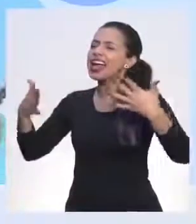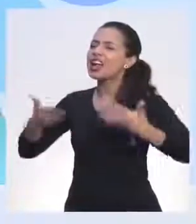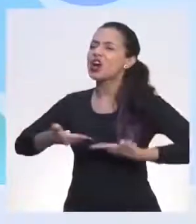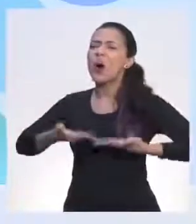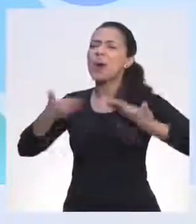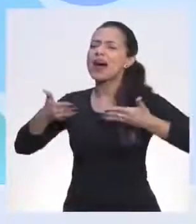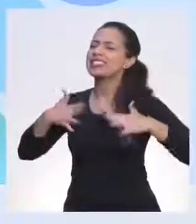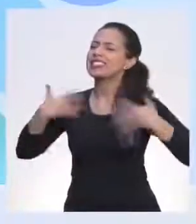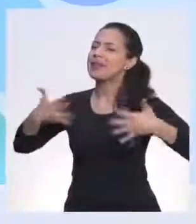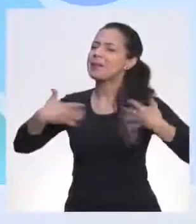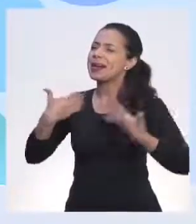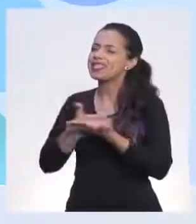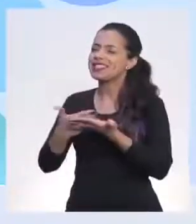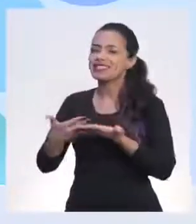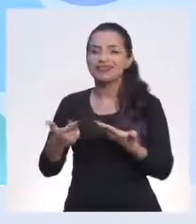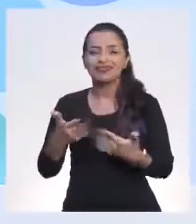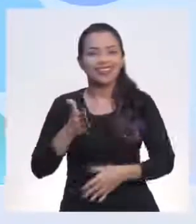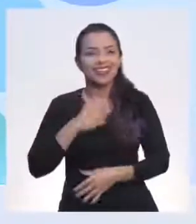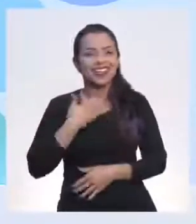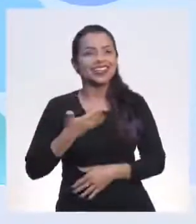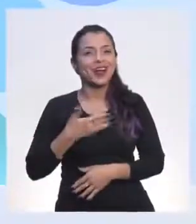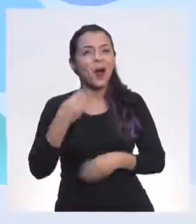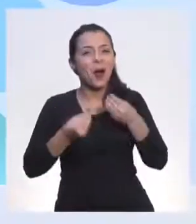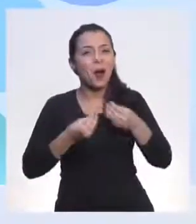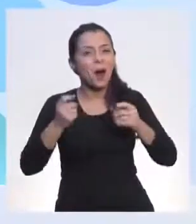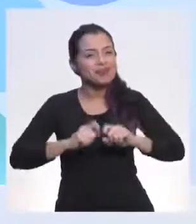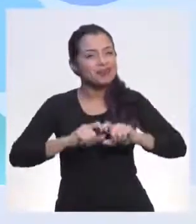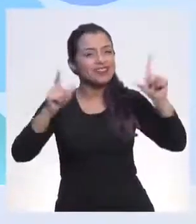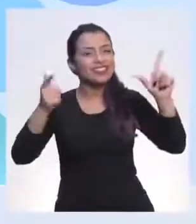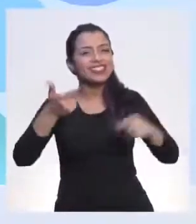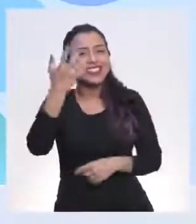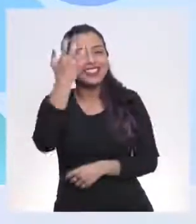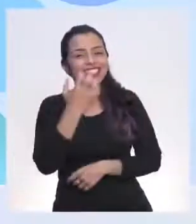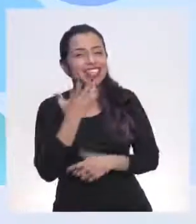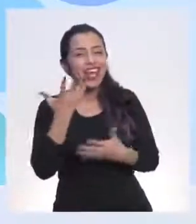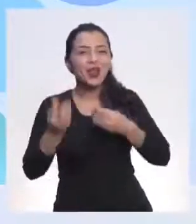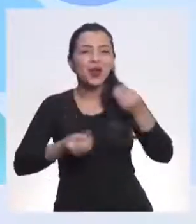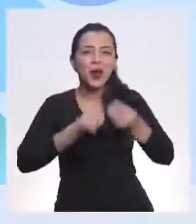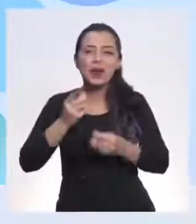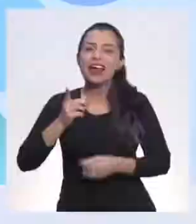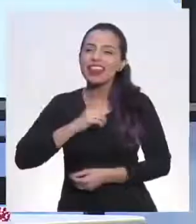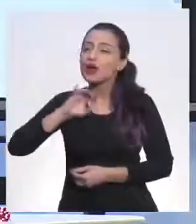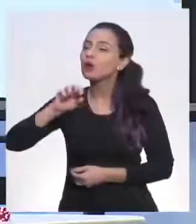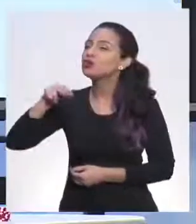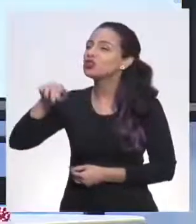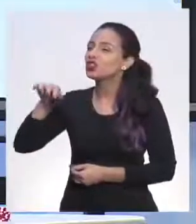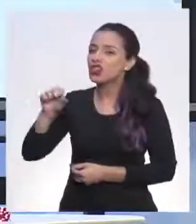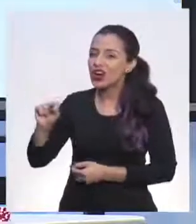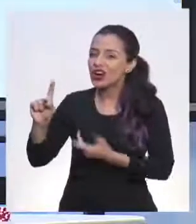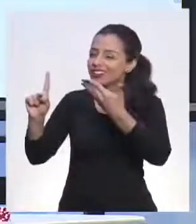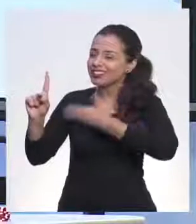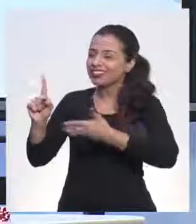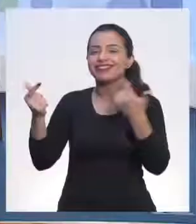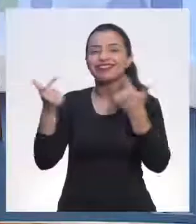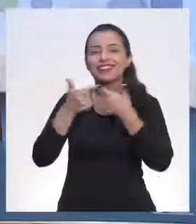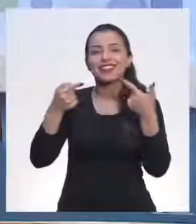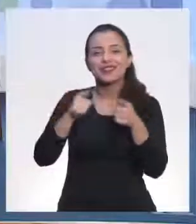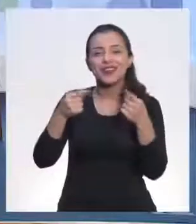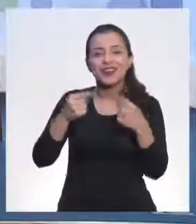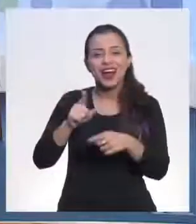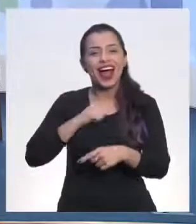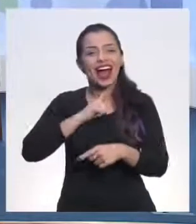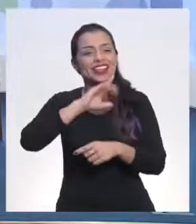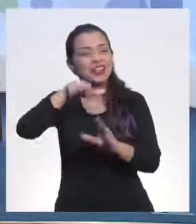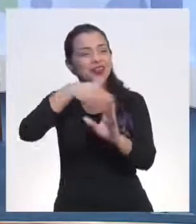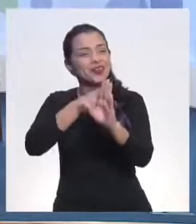aula nessa animação. Gente, quem aguenta? Quem começa sério? Quem dá aula séria, que já não me bastasse o Jonas, a gente tem um oráculo que também tira uma